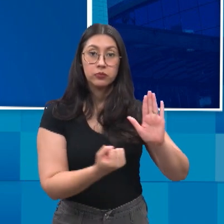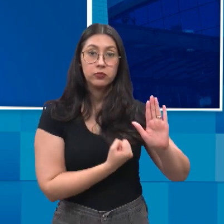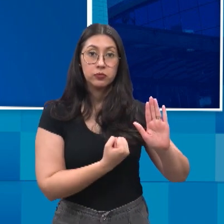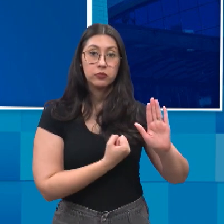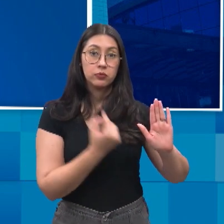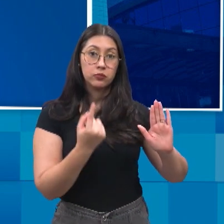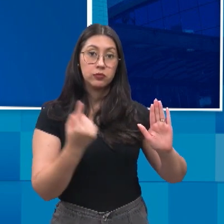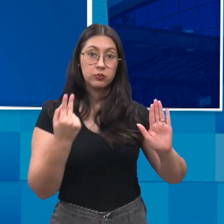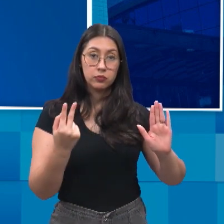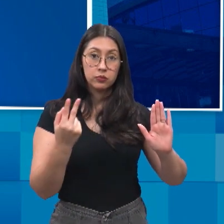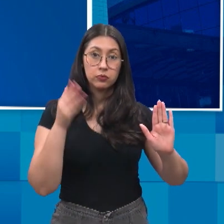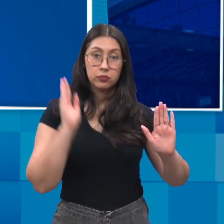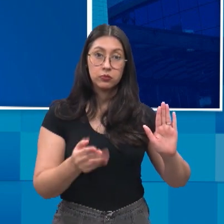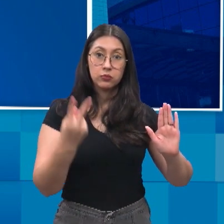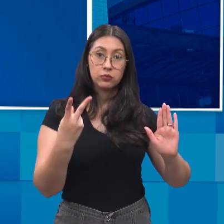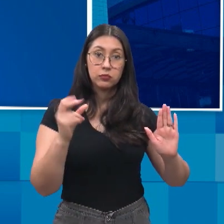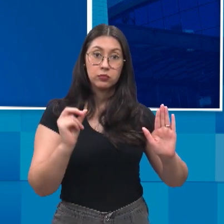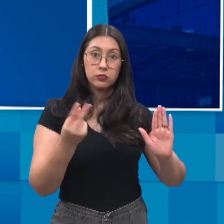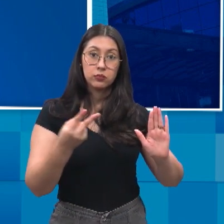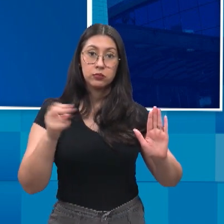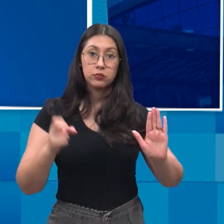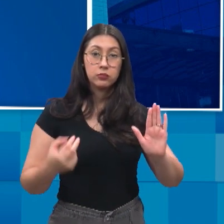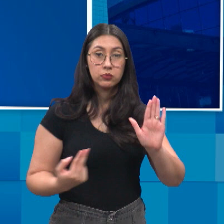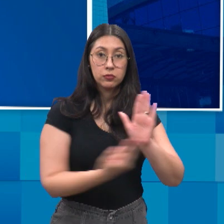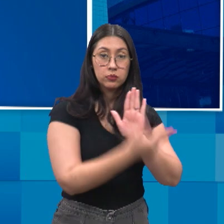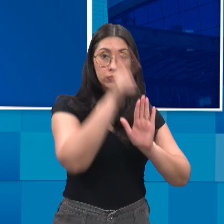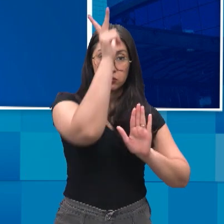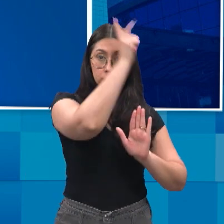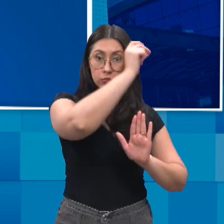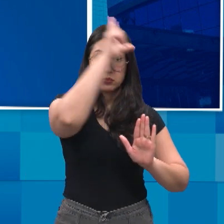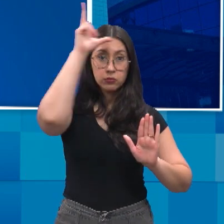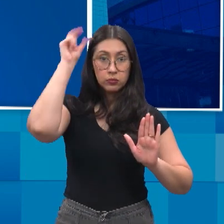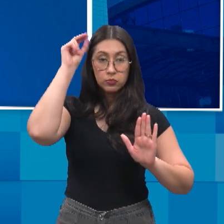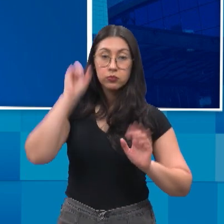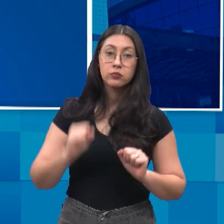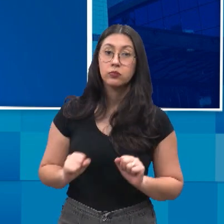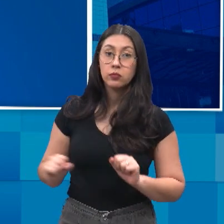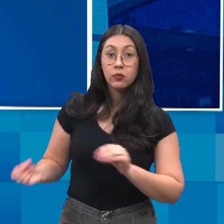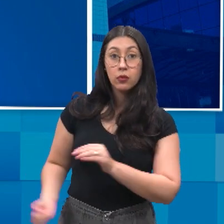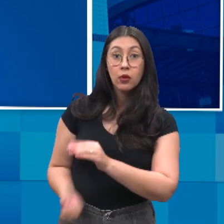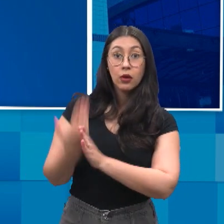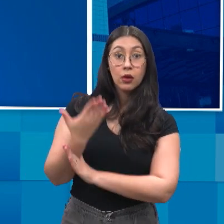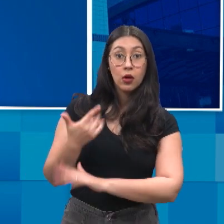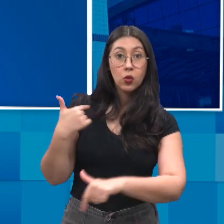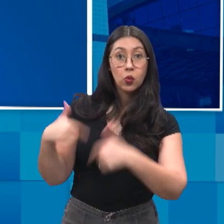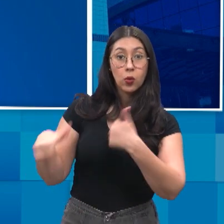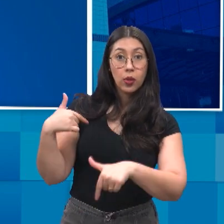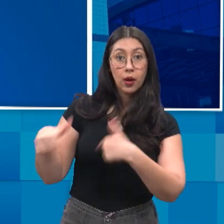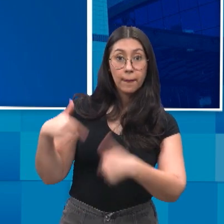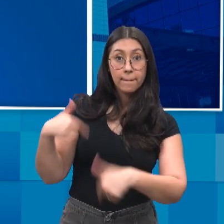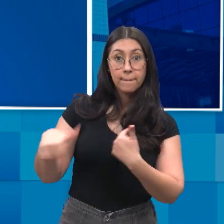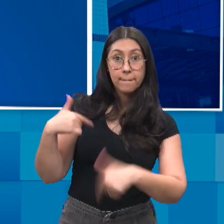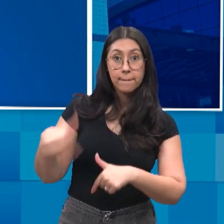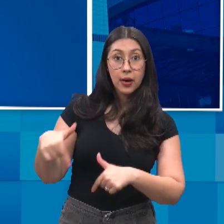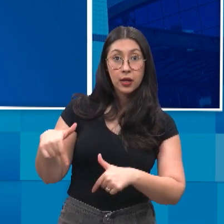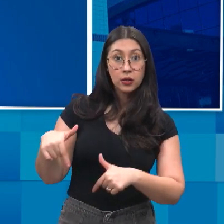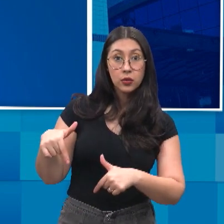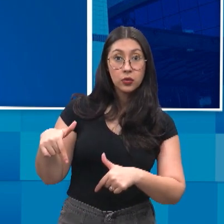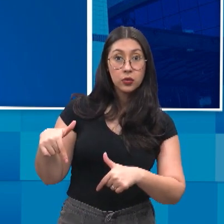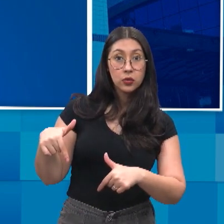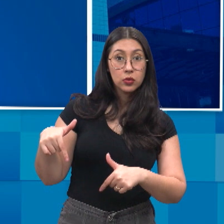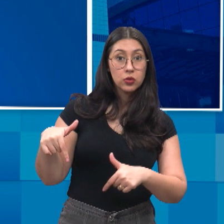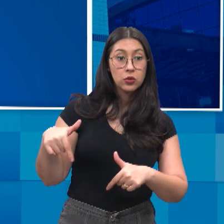de 2025, autoria Poder Executivo. Institui o Serviço Público de Loteria Municipal em São